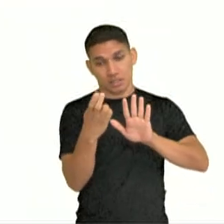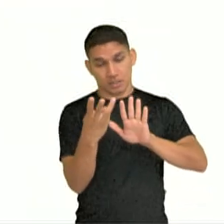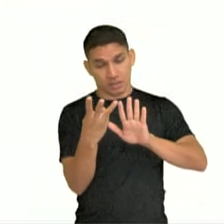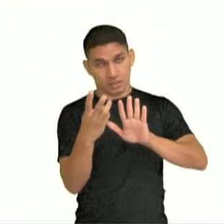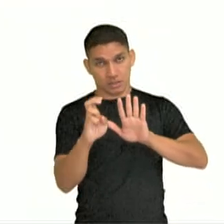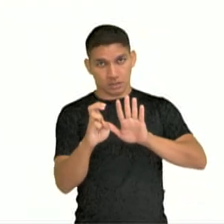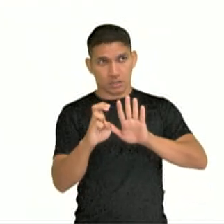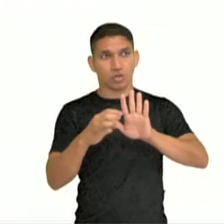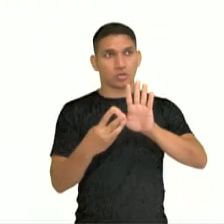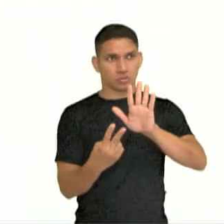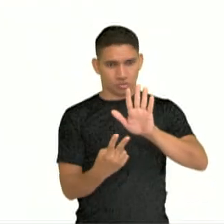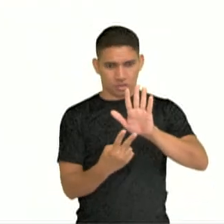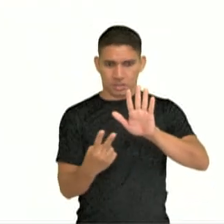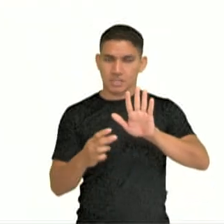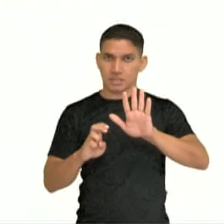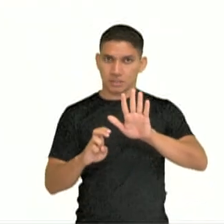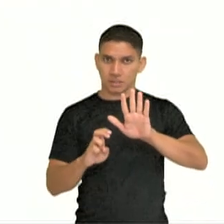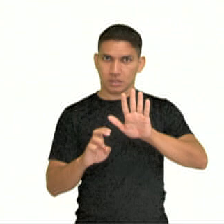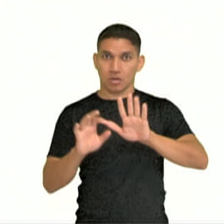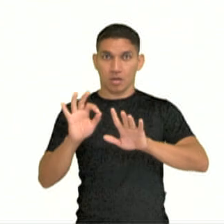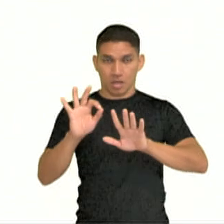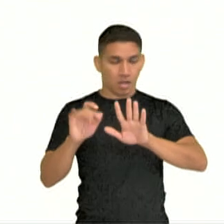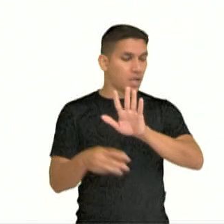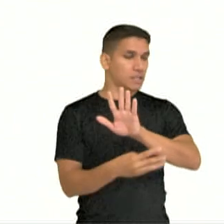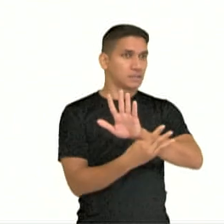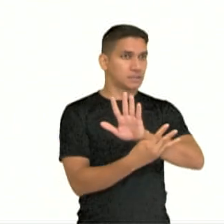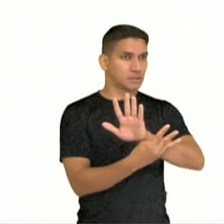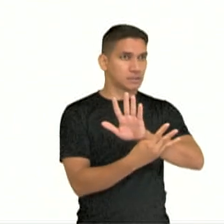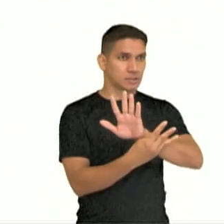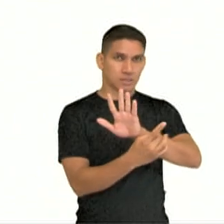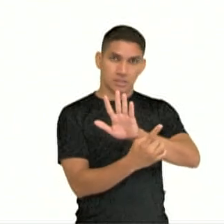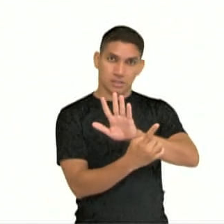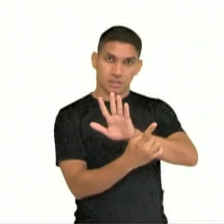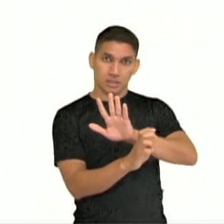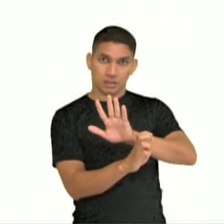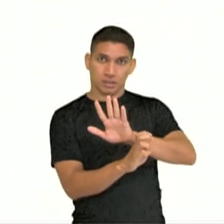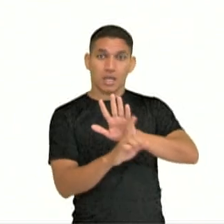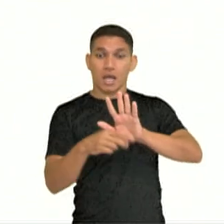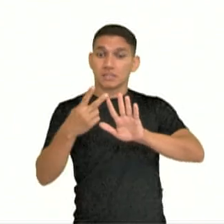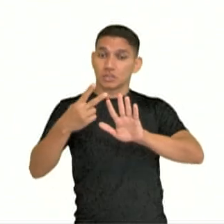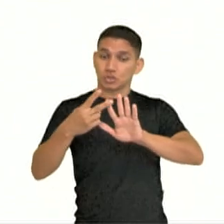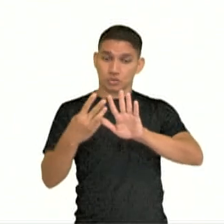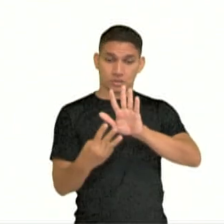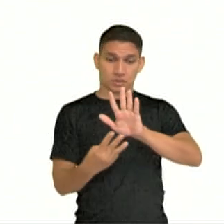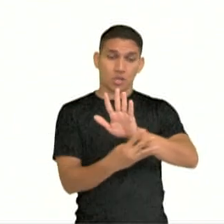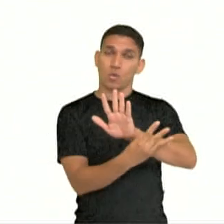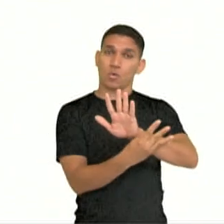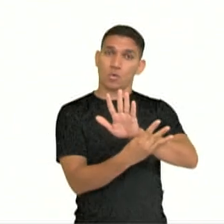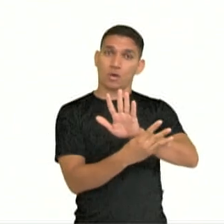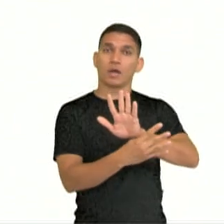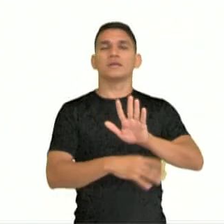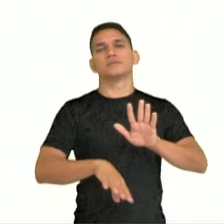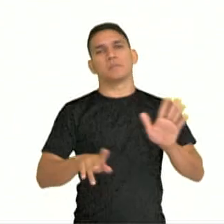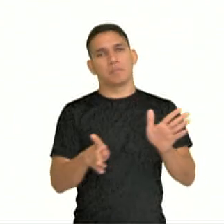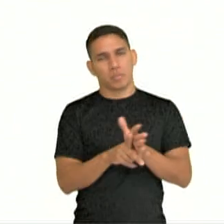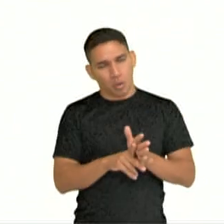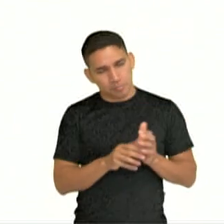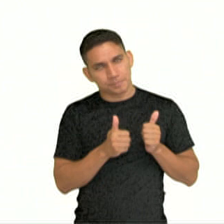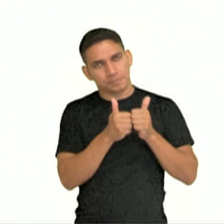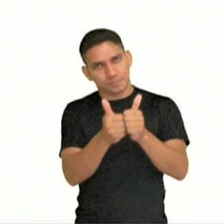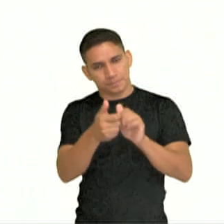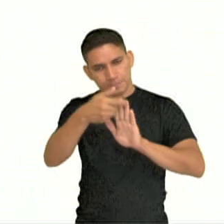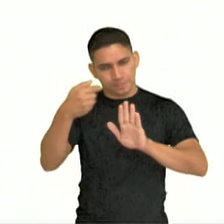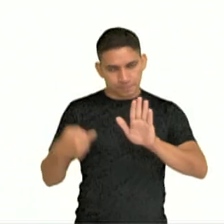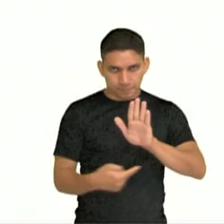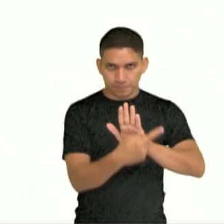225 graus e 315 graus que estão no segundo, terceiro e quarto quadrantes,